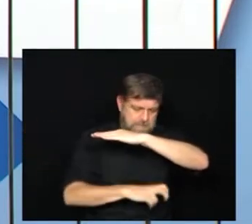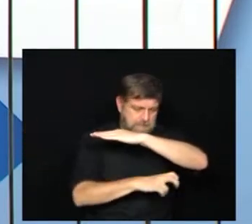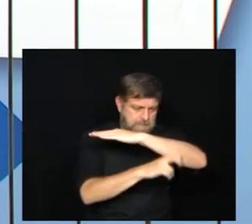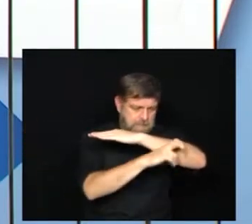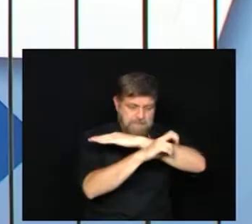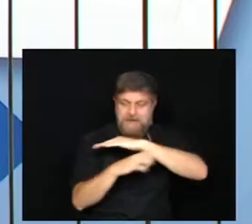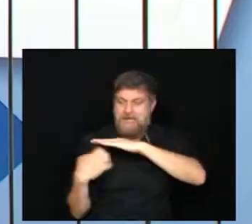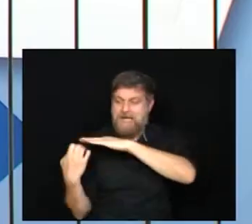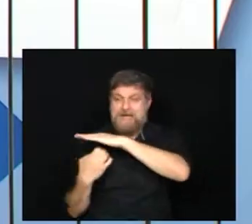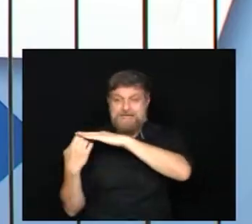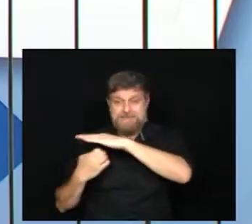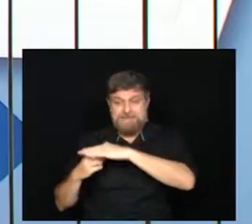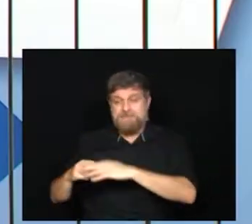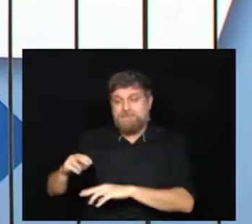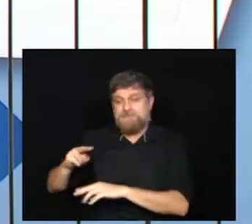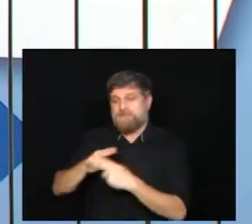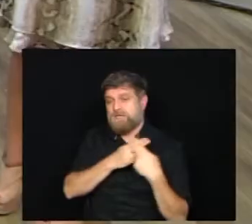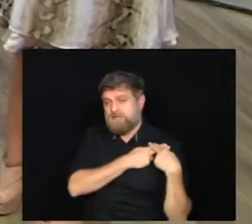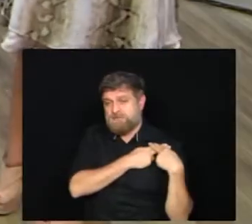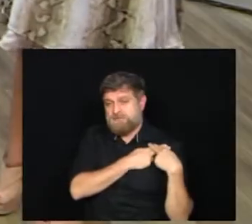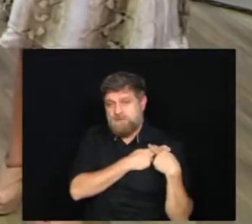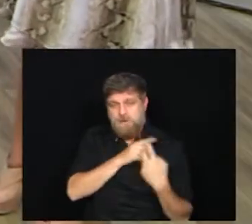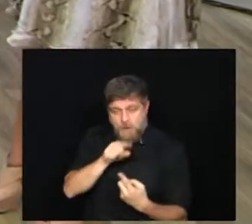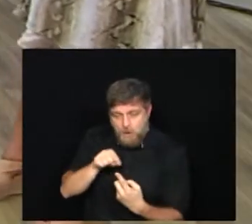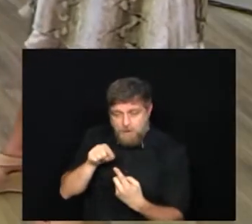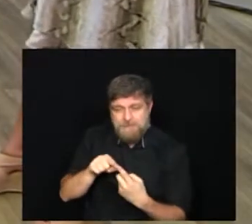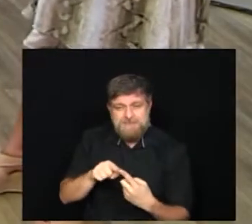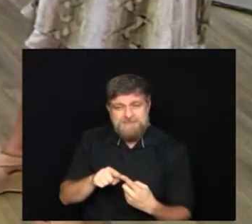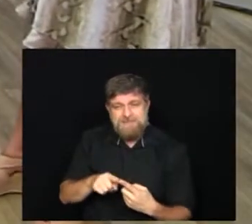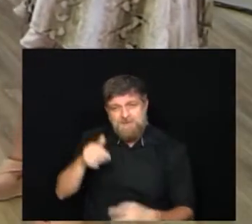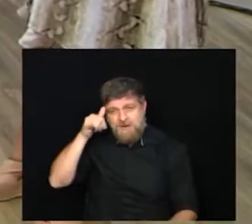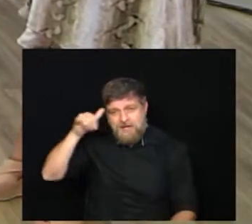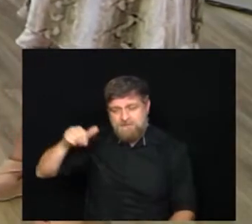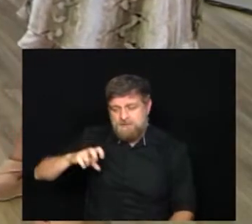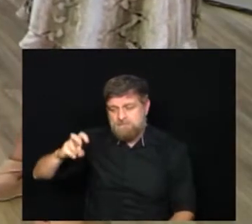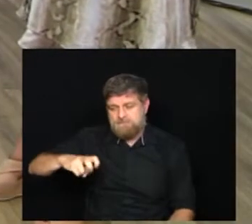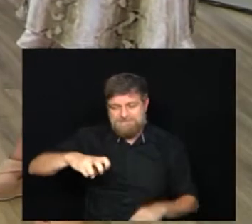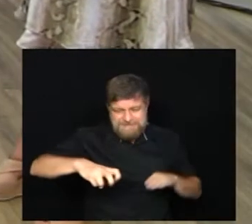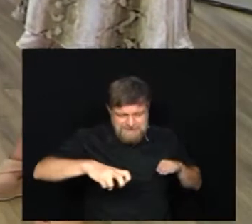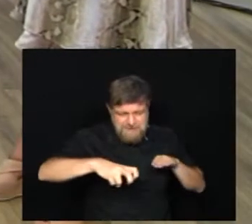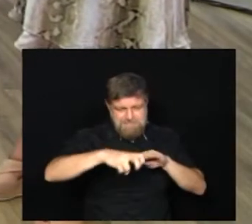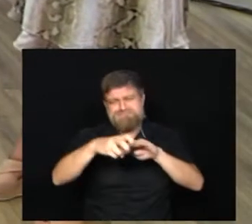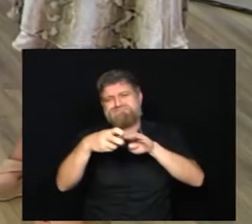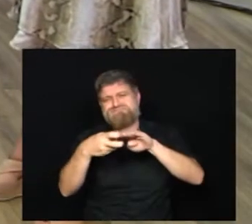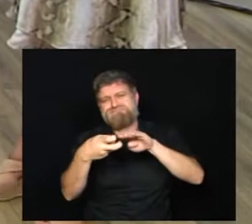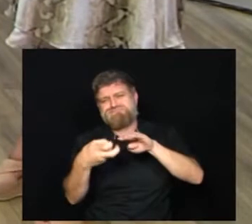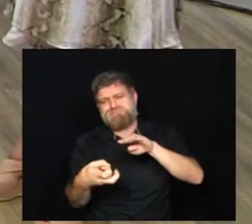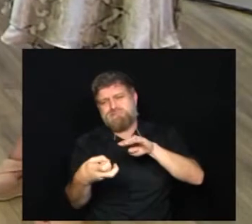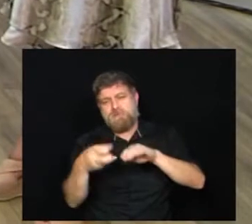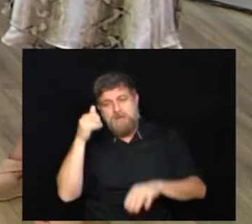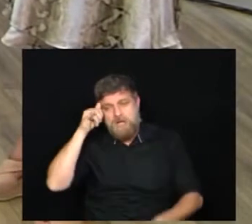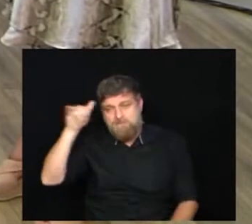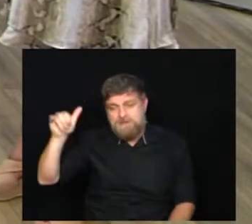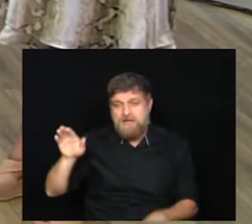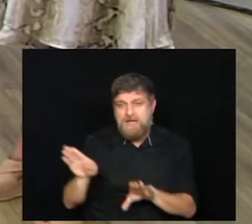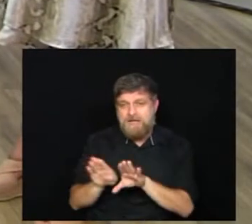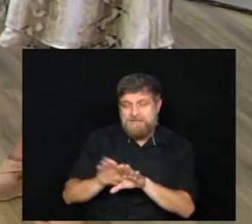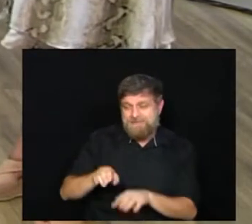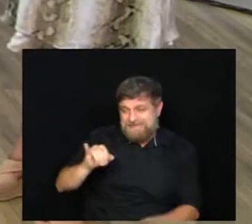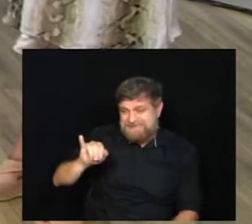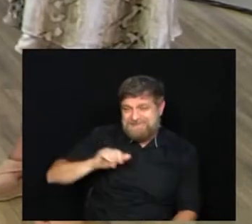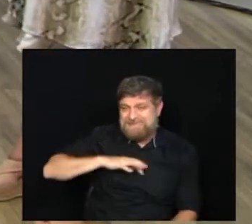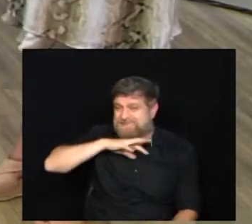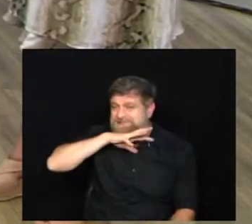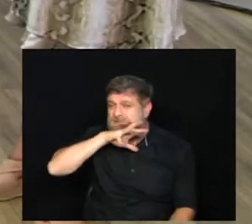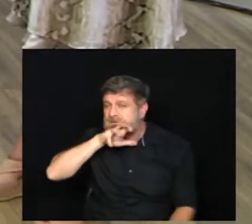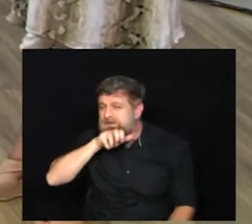pelas concessionárias justamente, Gabriel, para evitar o atropelamento. Sim. E também para, no caso dos animais